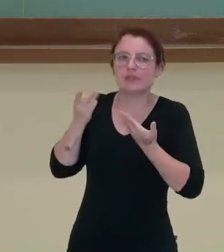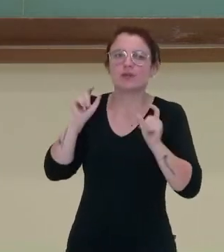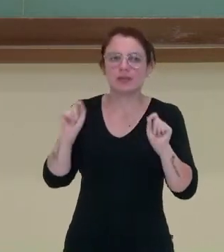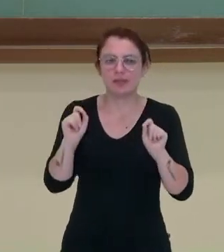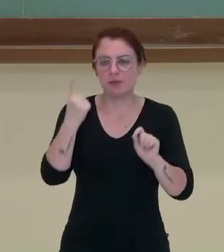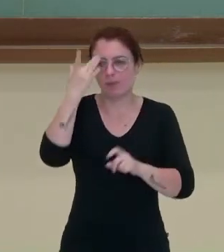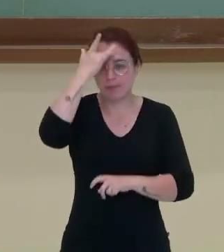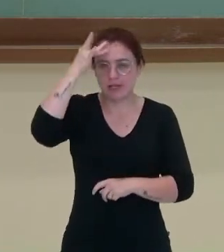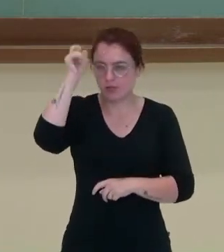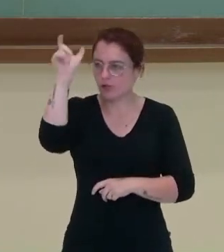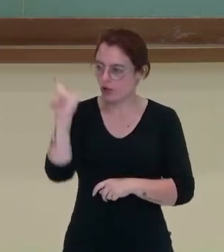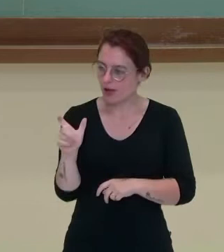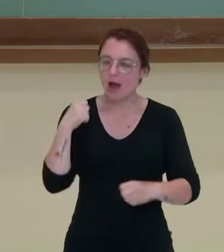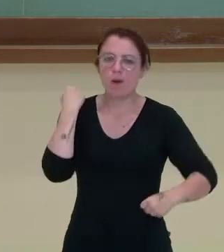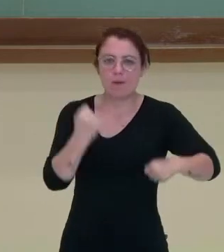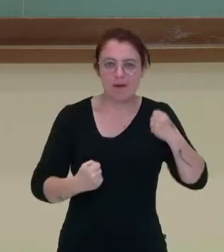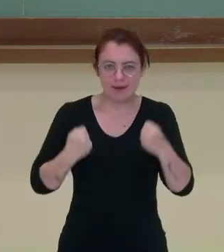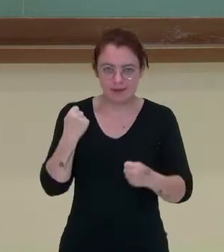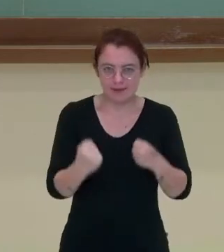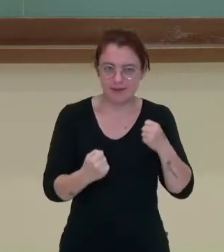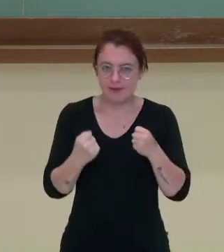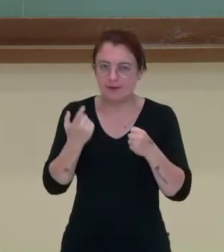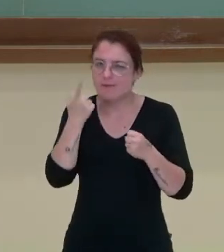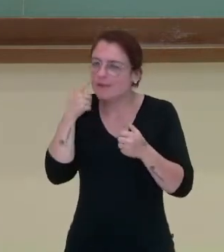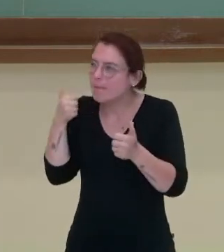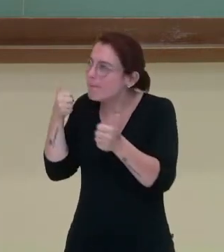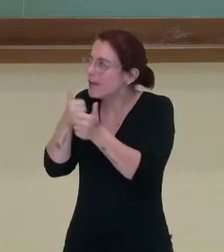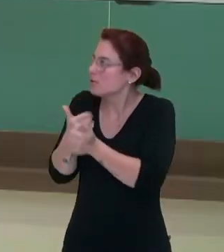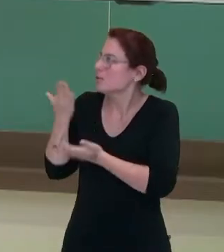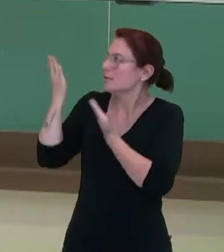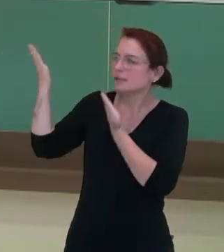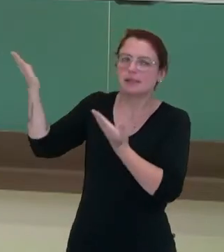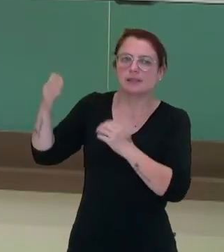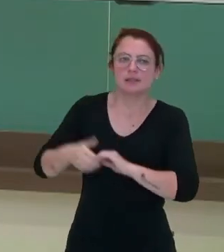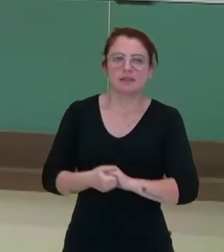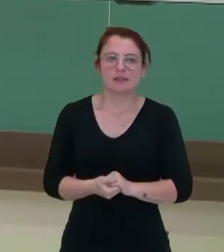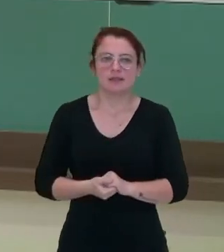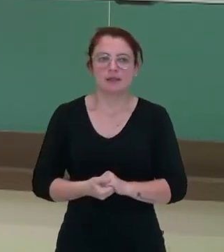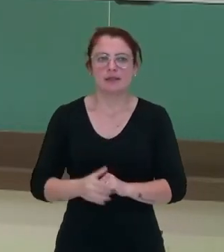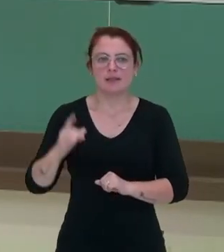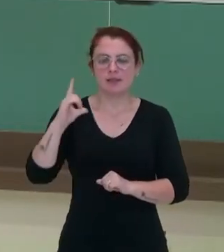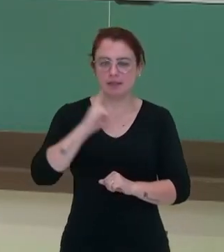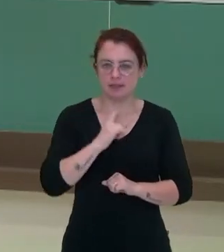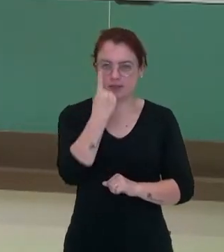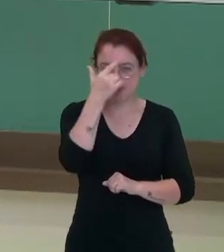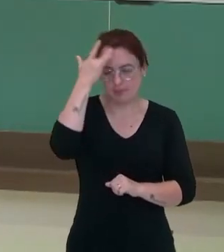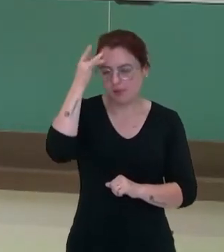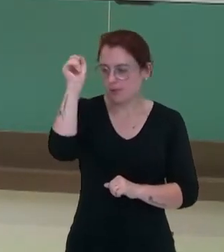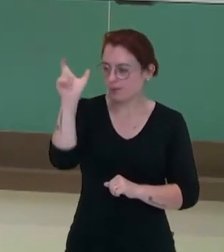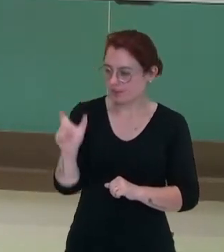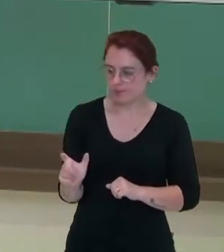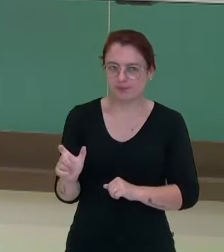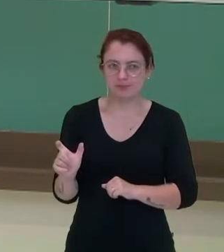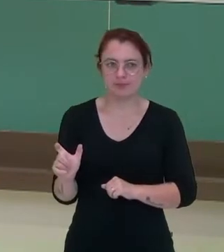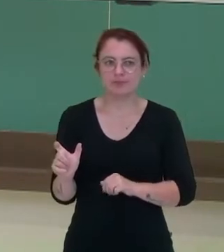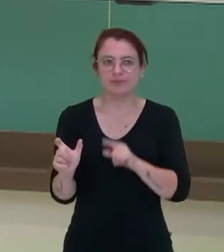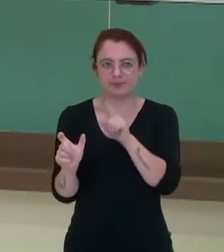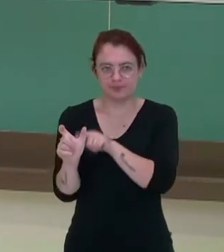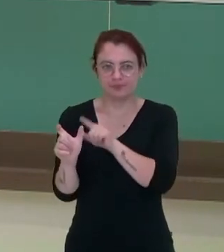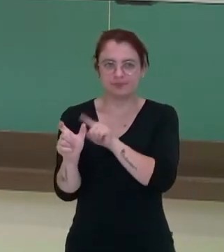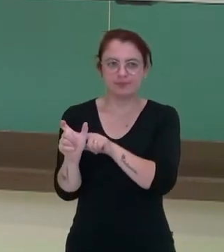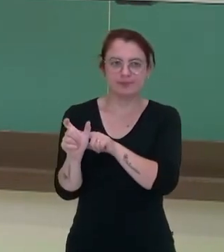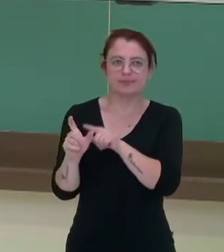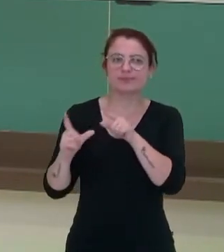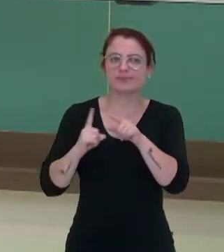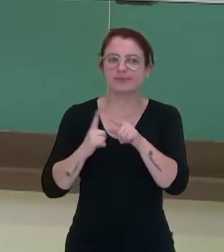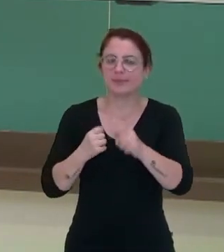Uma pessoa correndo. Vamos olhar bem de pertinho? Então acompanhem comigo. Nós temos uma pessoa, um ser humano, e ela